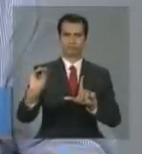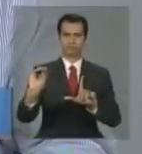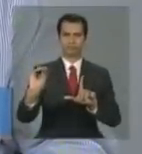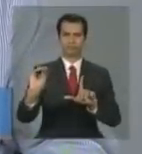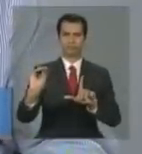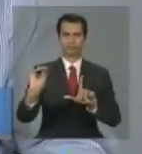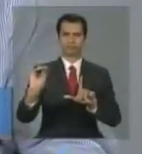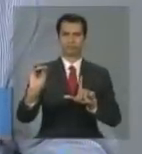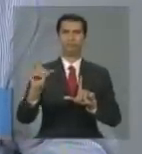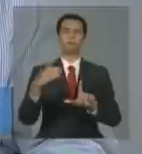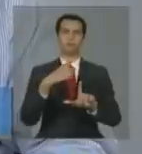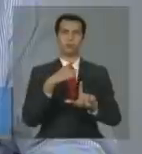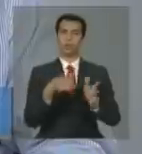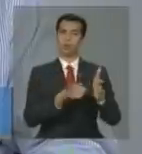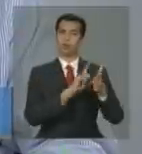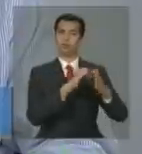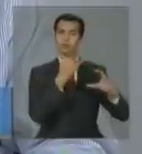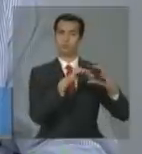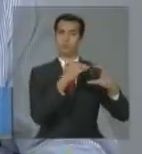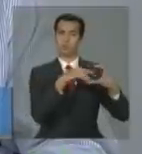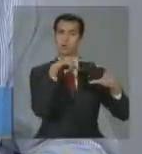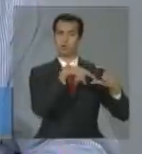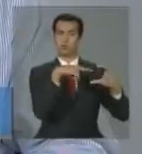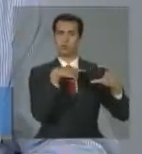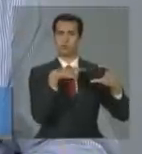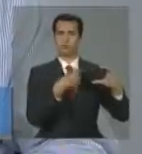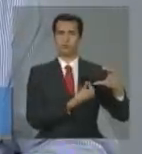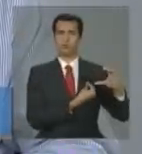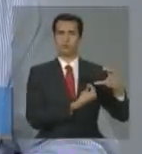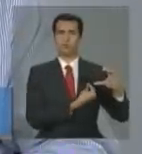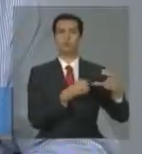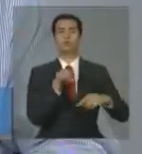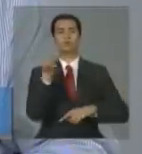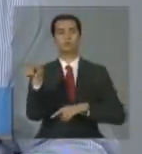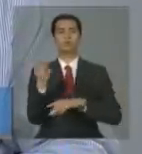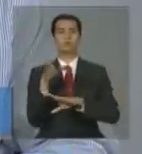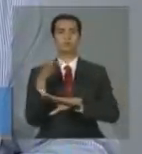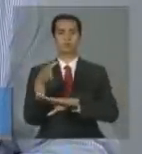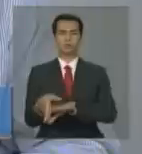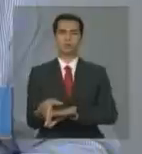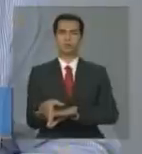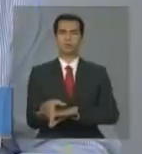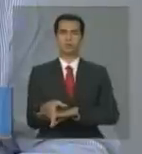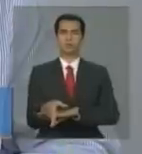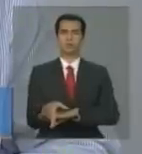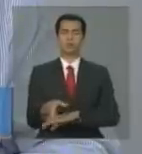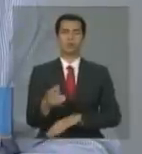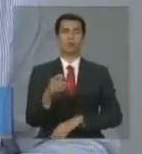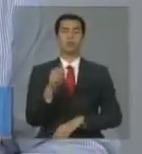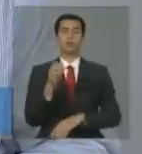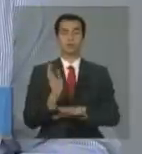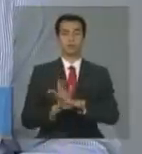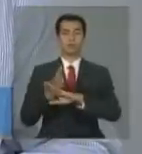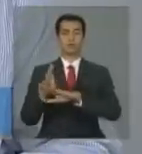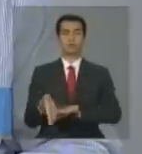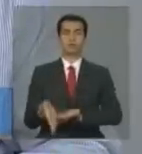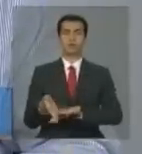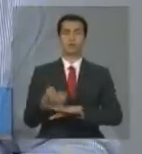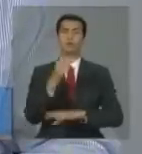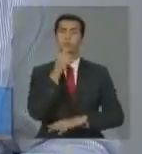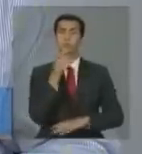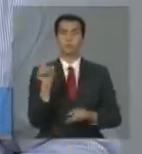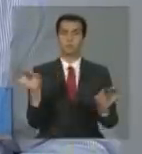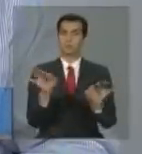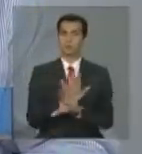login que vem no e-mail, um login que o sistema gera automaticamente. Com esse login, ele não irá acessar os aplicativos da rede suas. Ele vai colocar